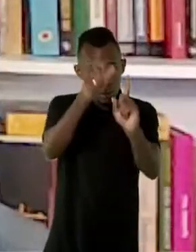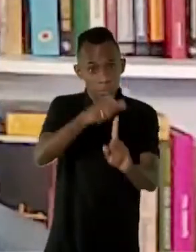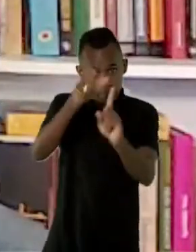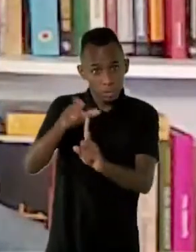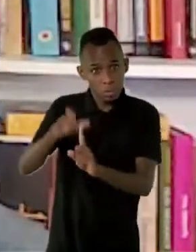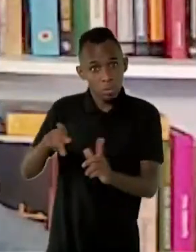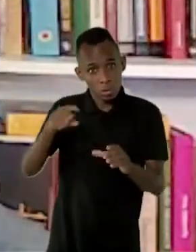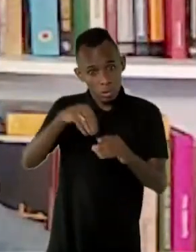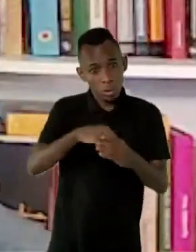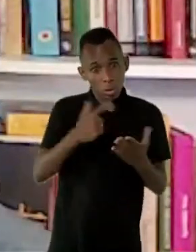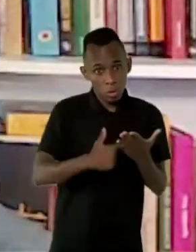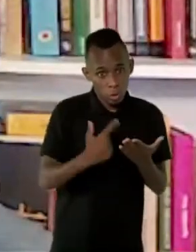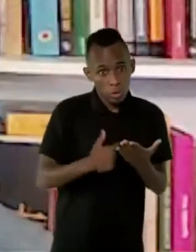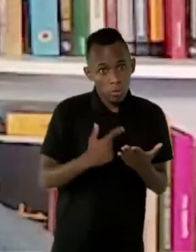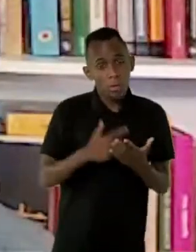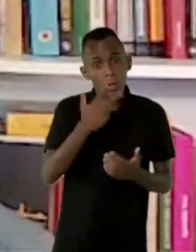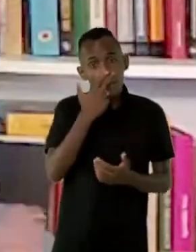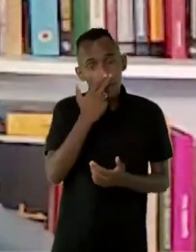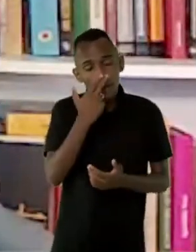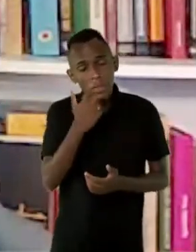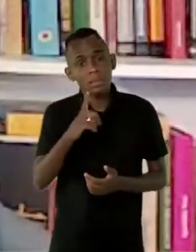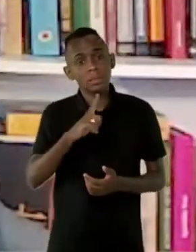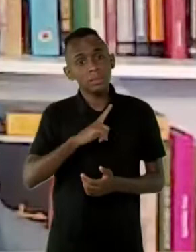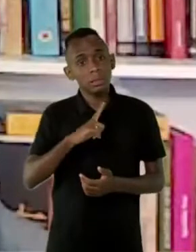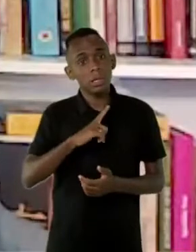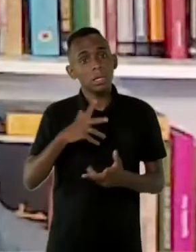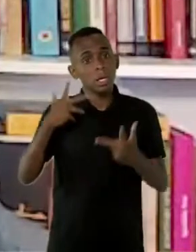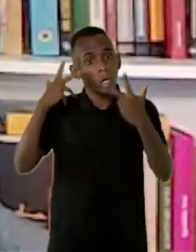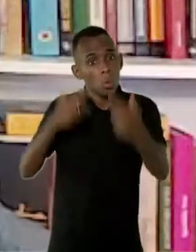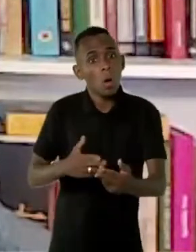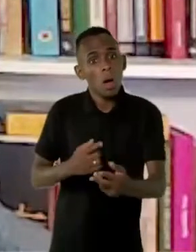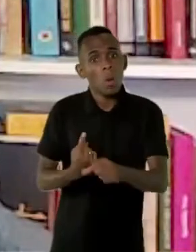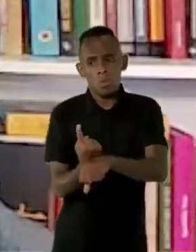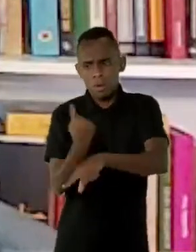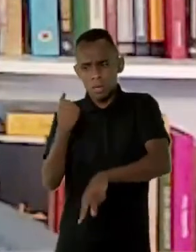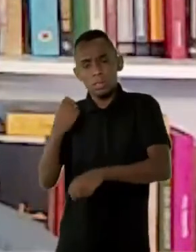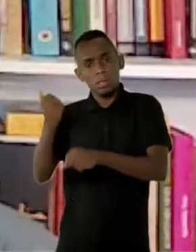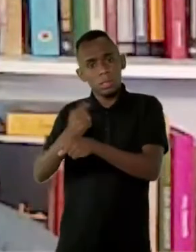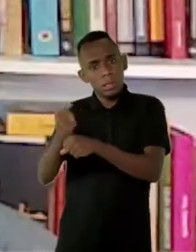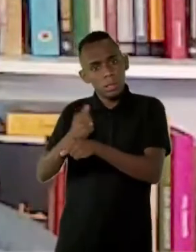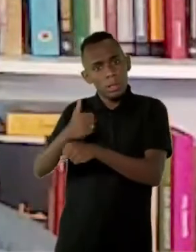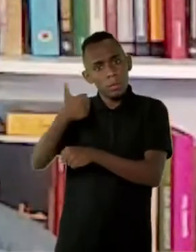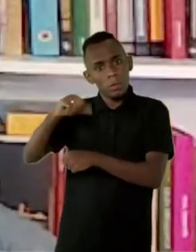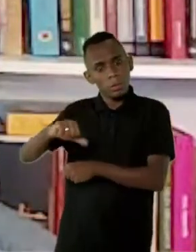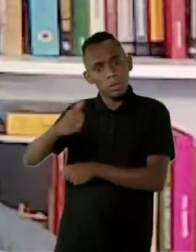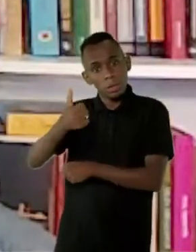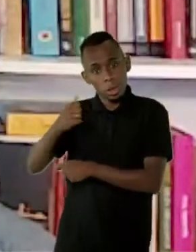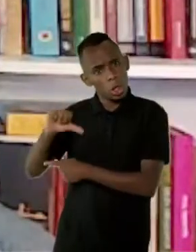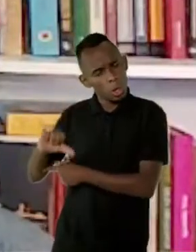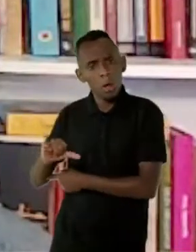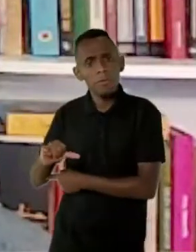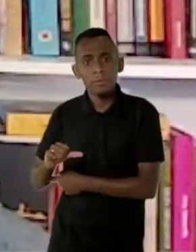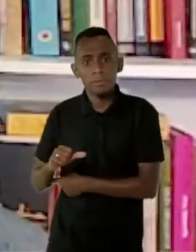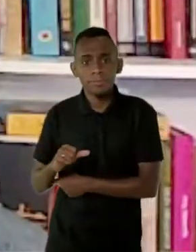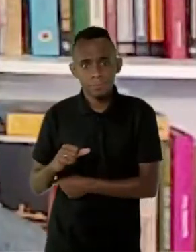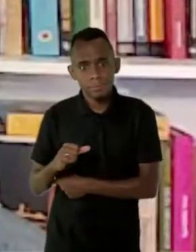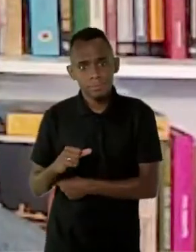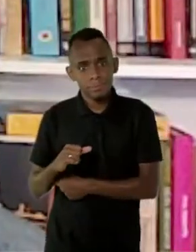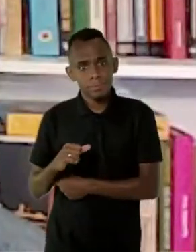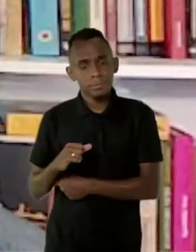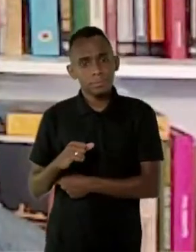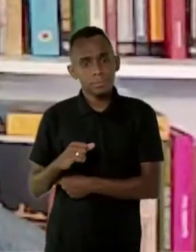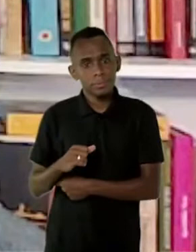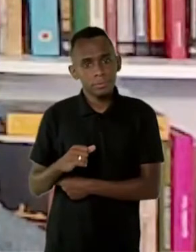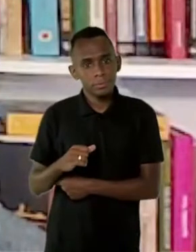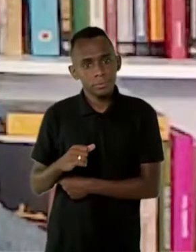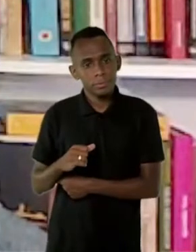trafegam por esse ambiente de doutor e de conde. Por exemplo, imagine em pleno